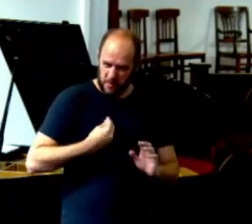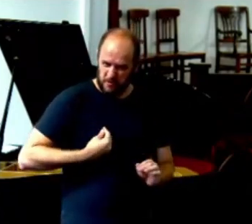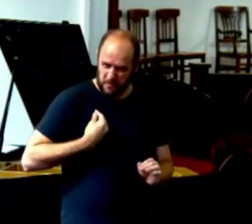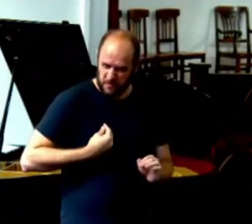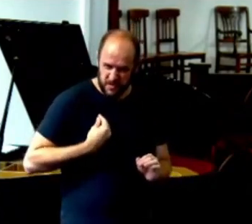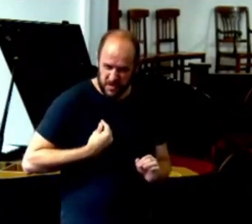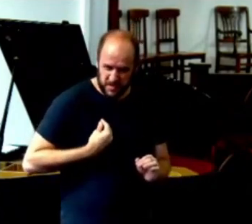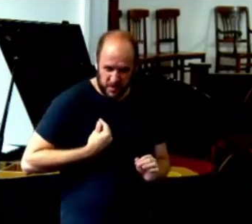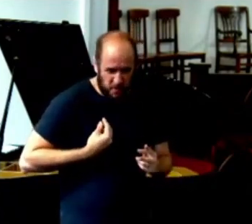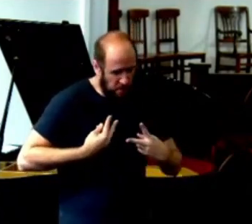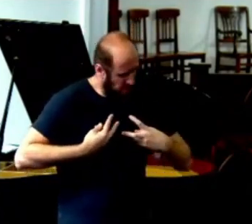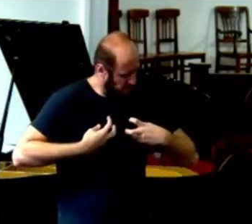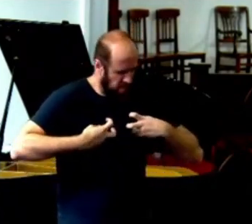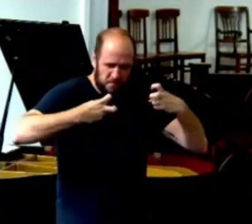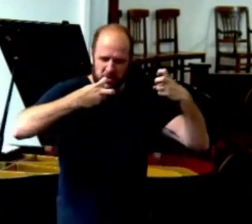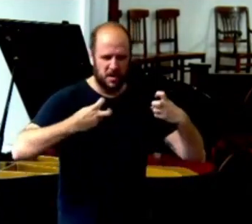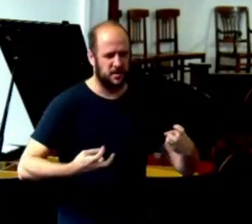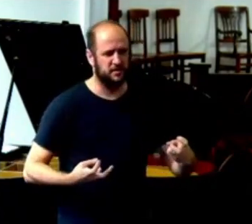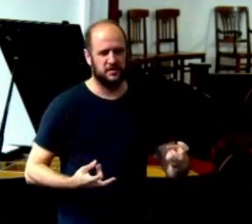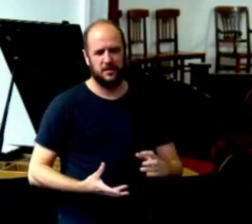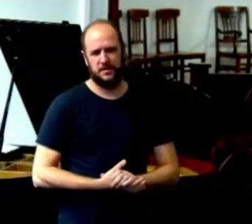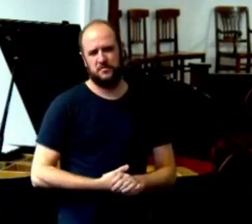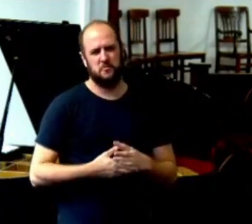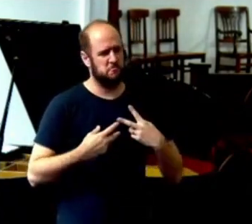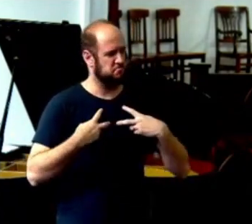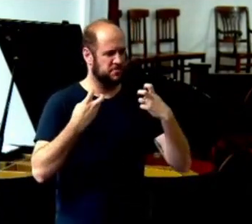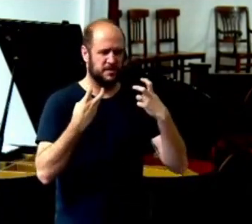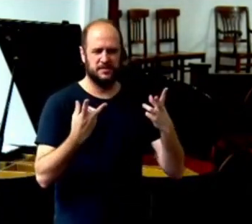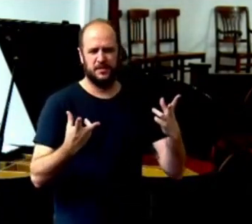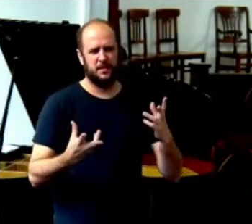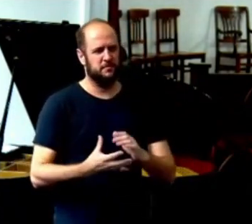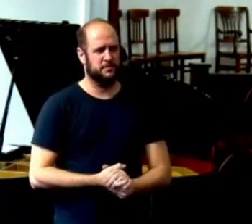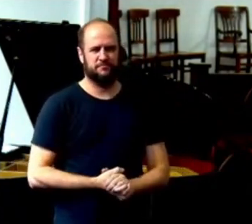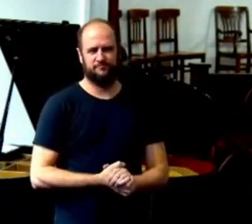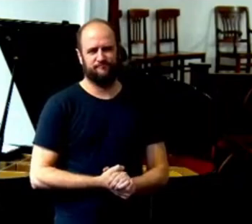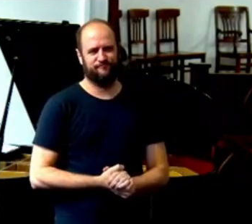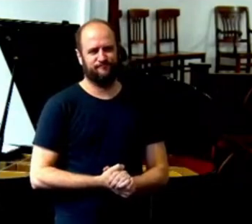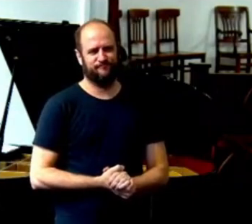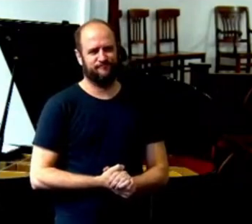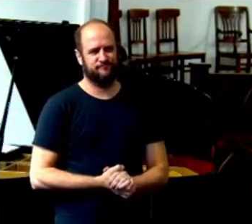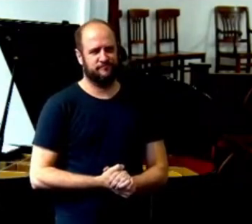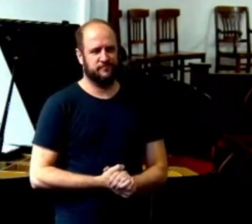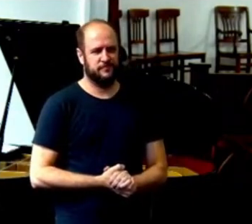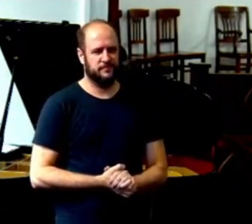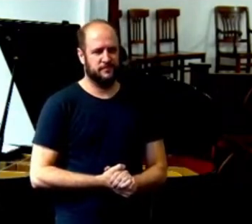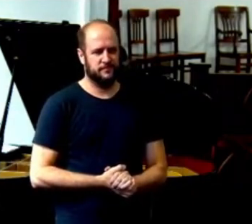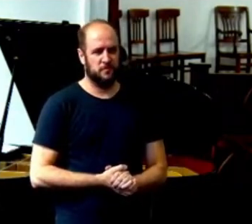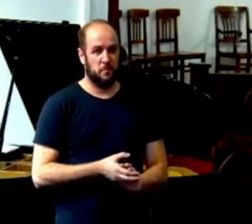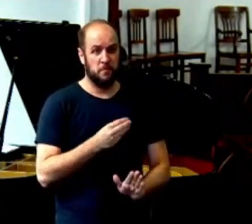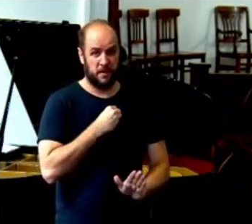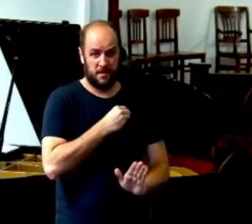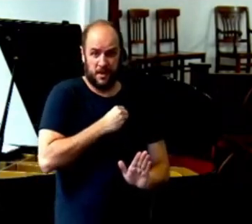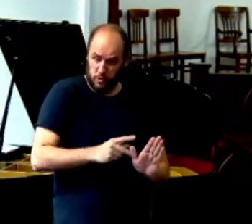completamente insensível ao seu próprio pecado. Ao seu próprio pecado.